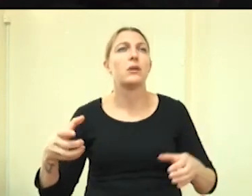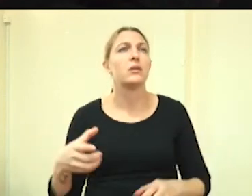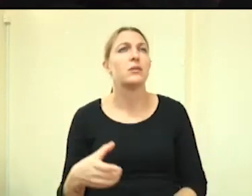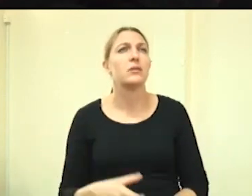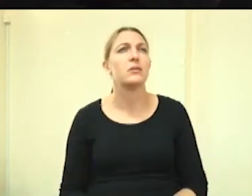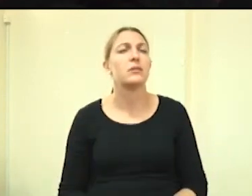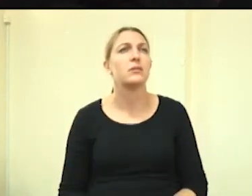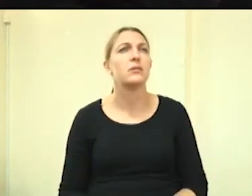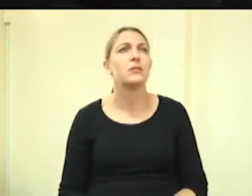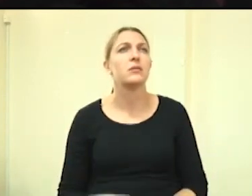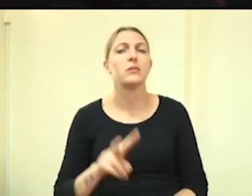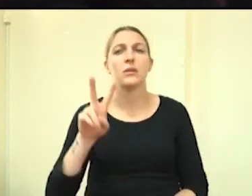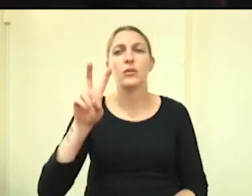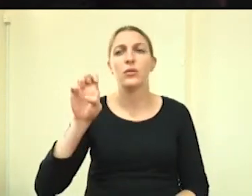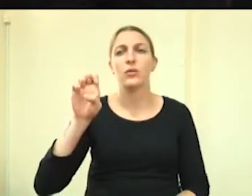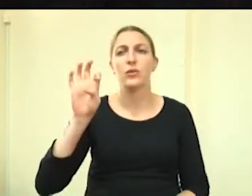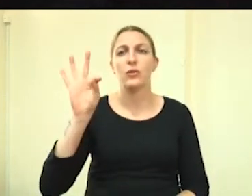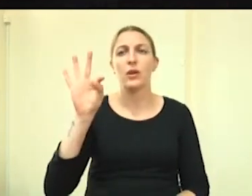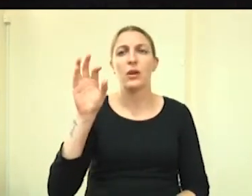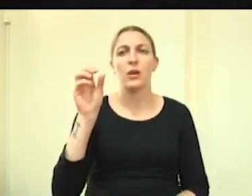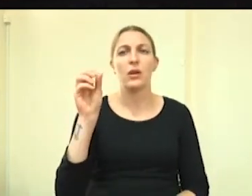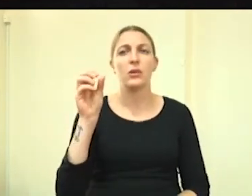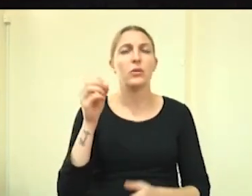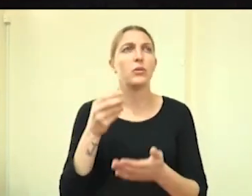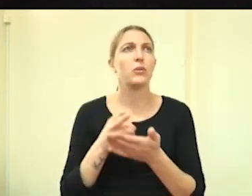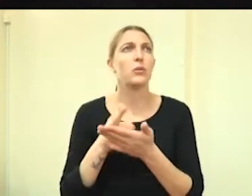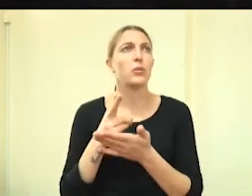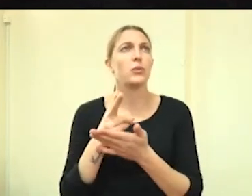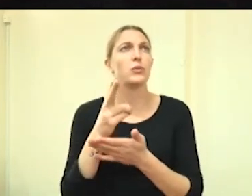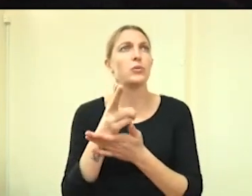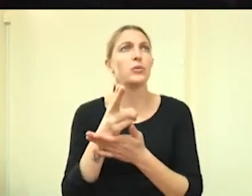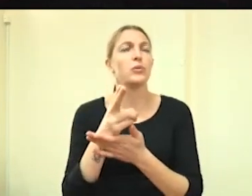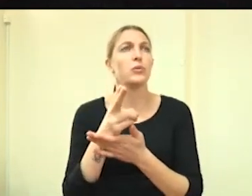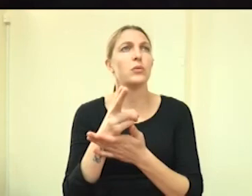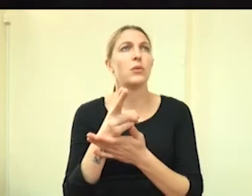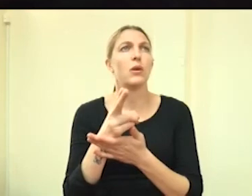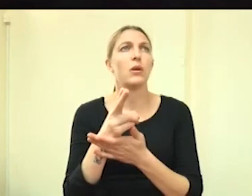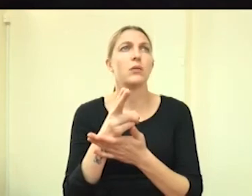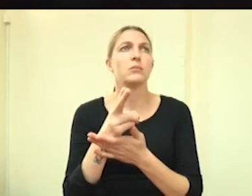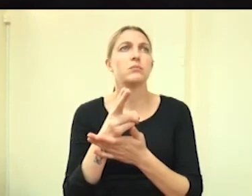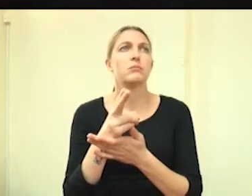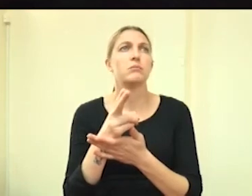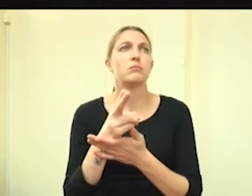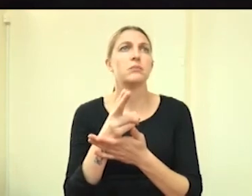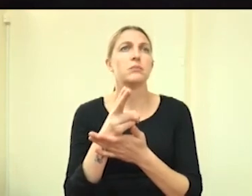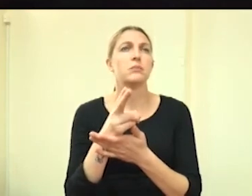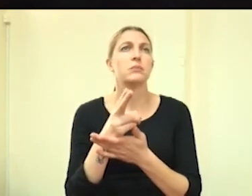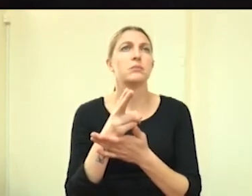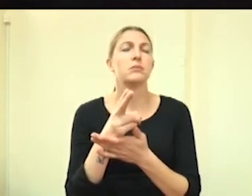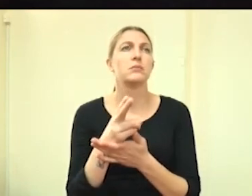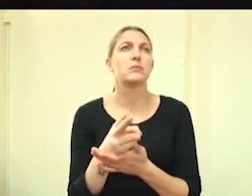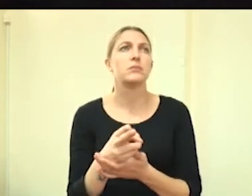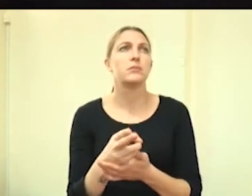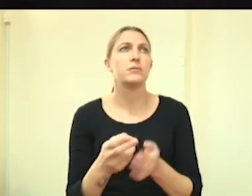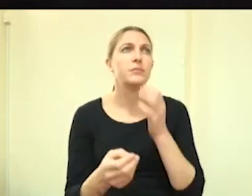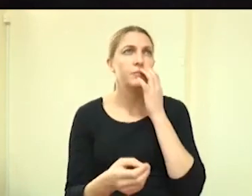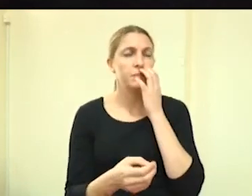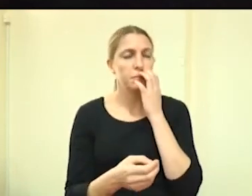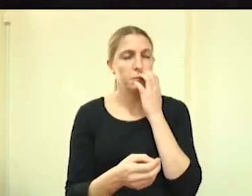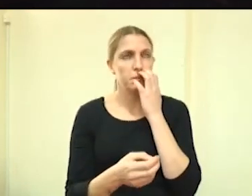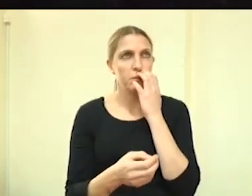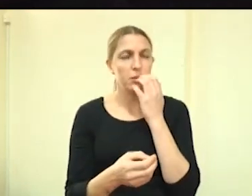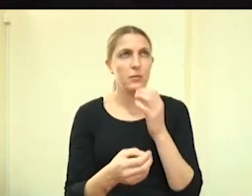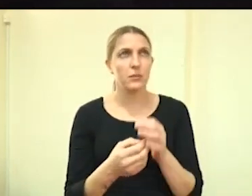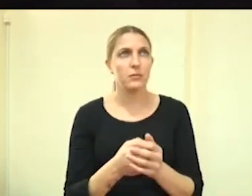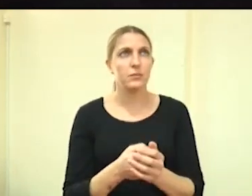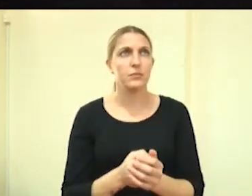Então o veto foi mantido, mesmo com a vitória de 7 votos contrários ao veto, 6 favoráveis ao